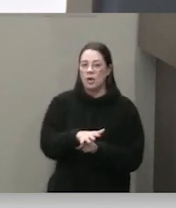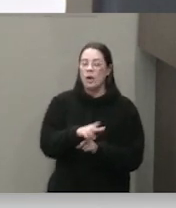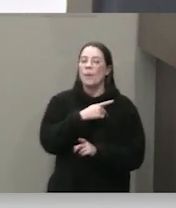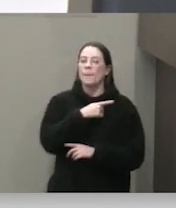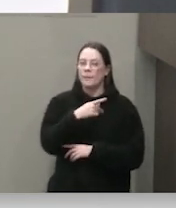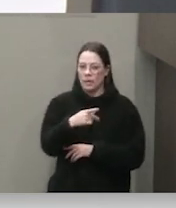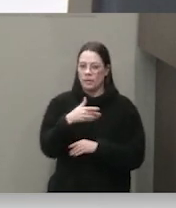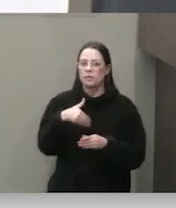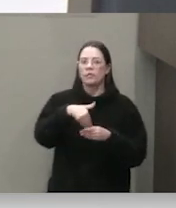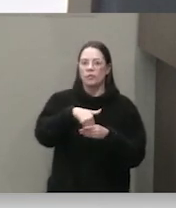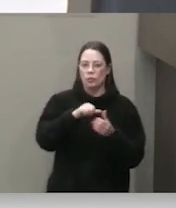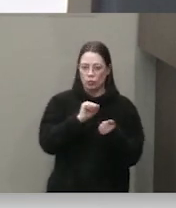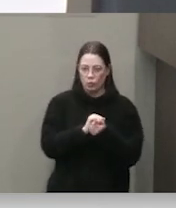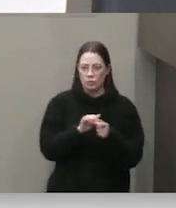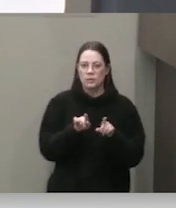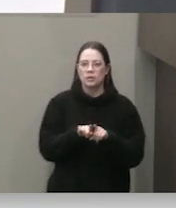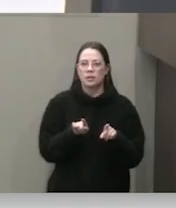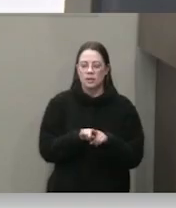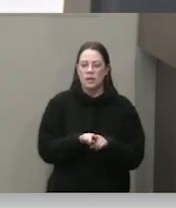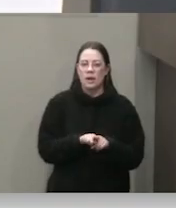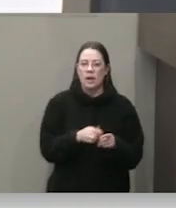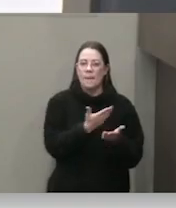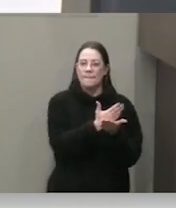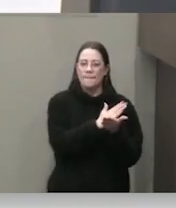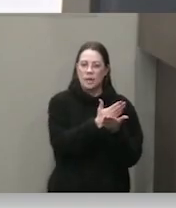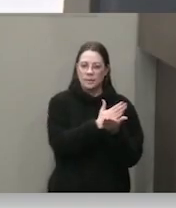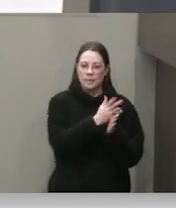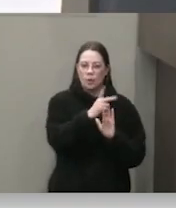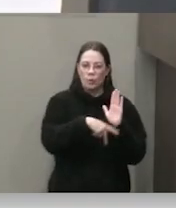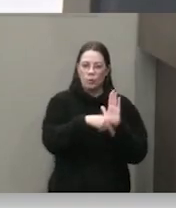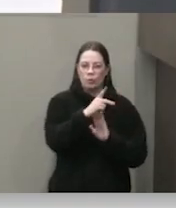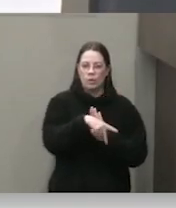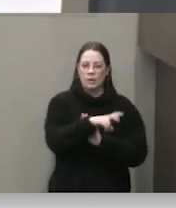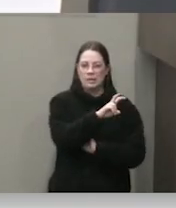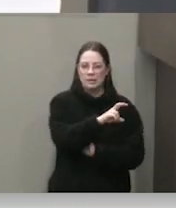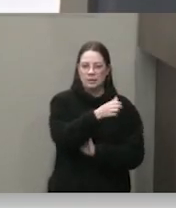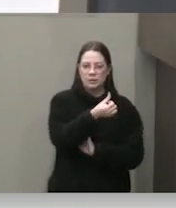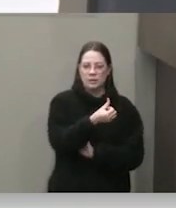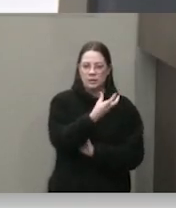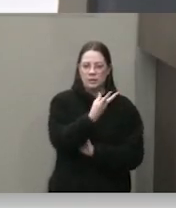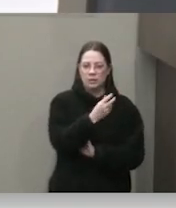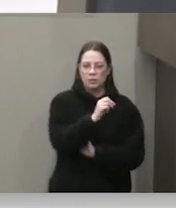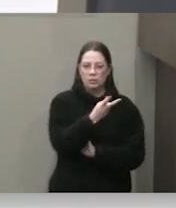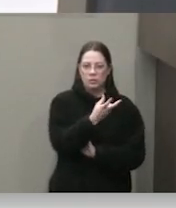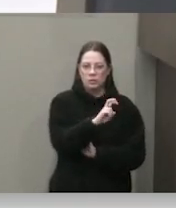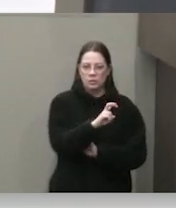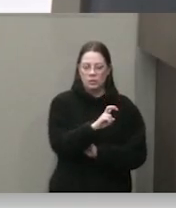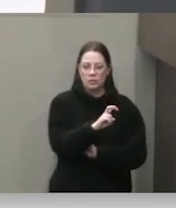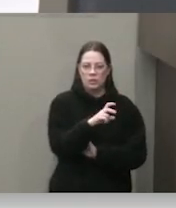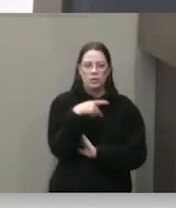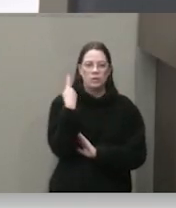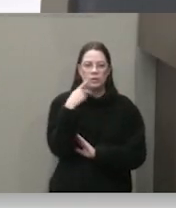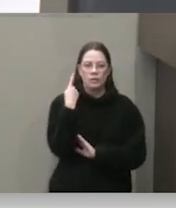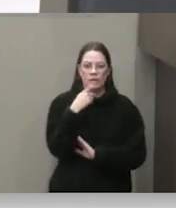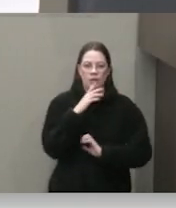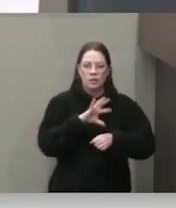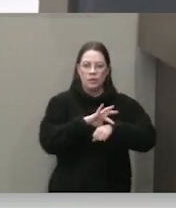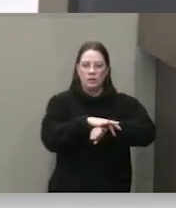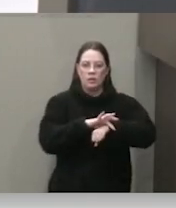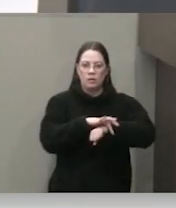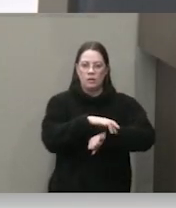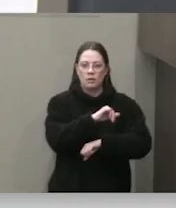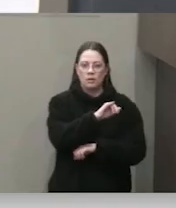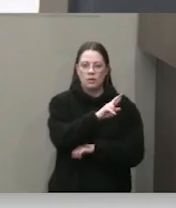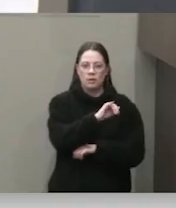presidente manifesta seu veto. Veto parcial ao projeto de lei número 56 de 2025, de autoria do vereador Iriel Dalla